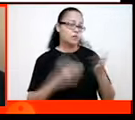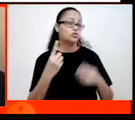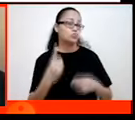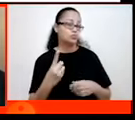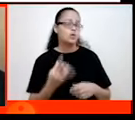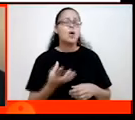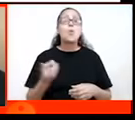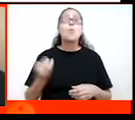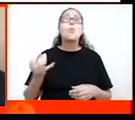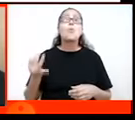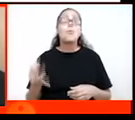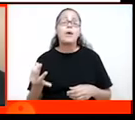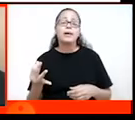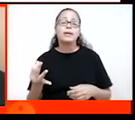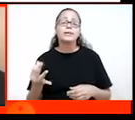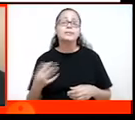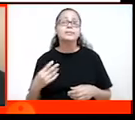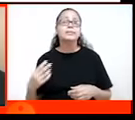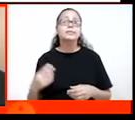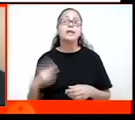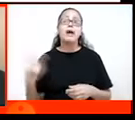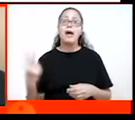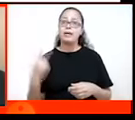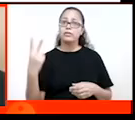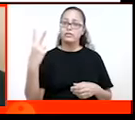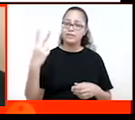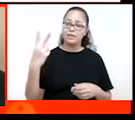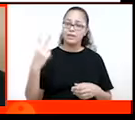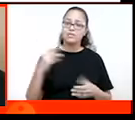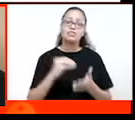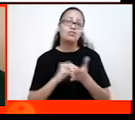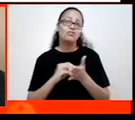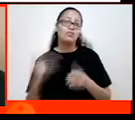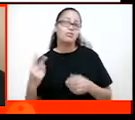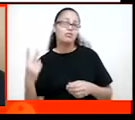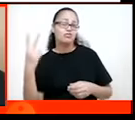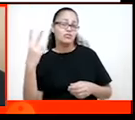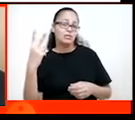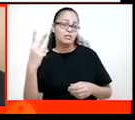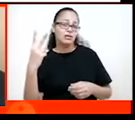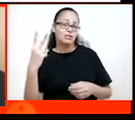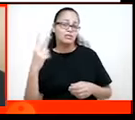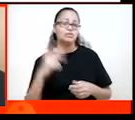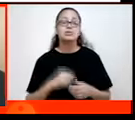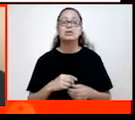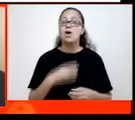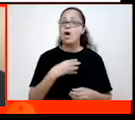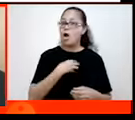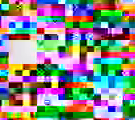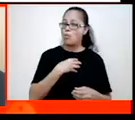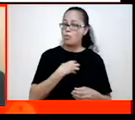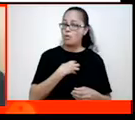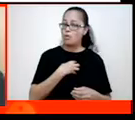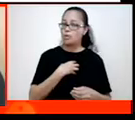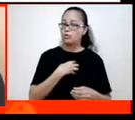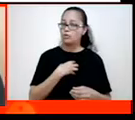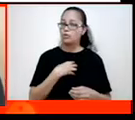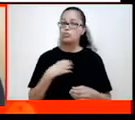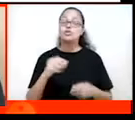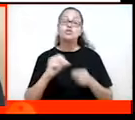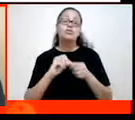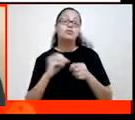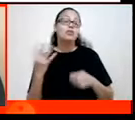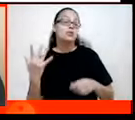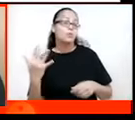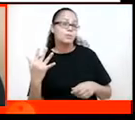1. Quais são as vantagens e desvantagens do modo de produção industrial em relação ao modo artesanal?